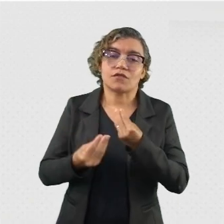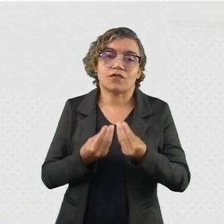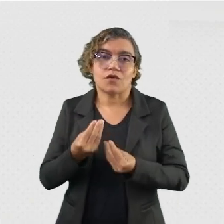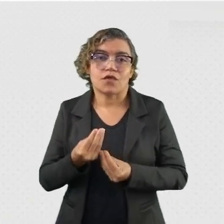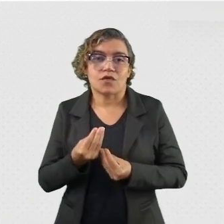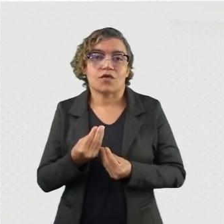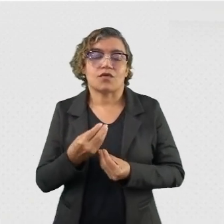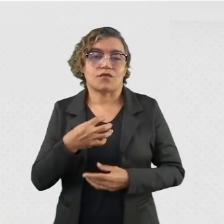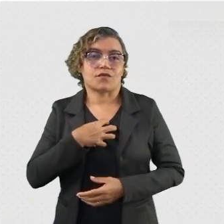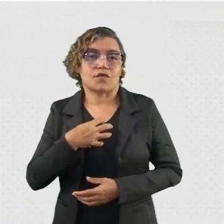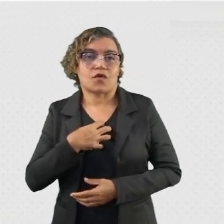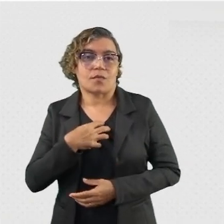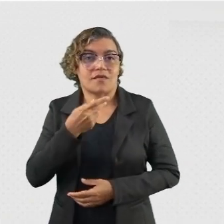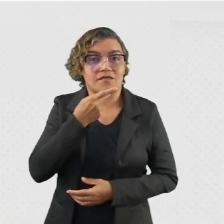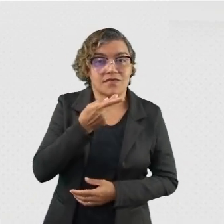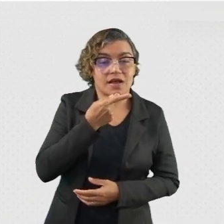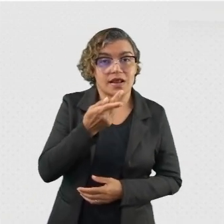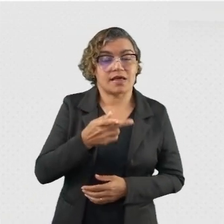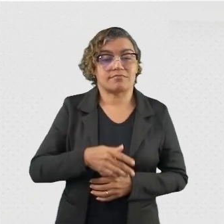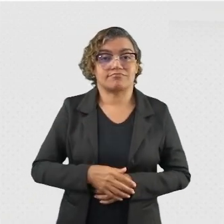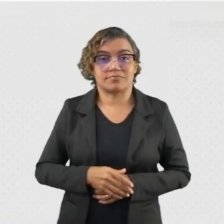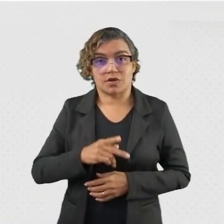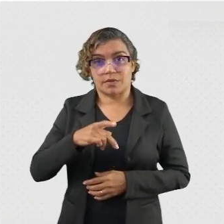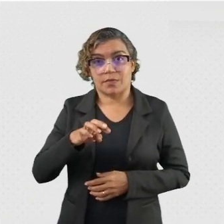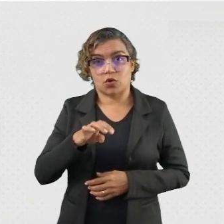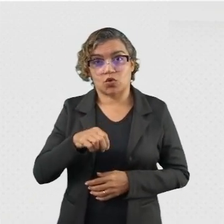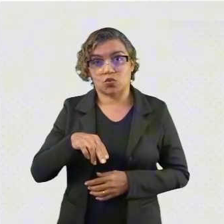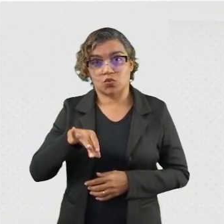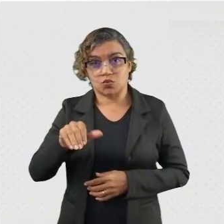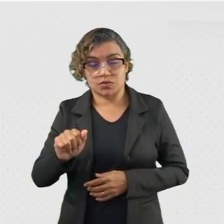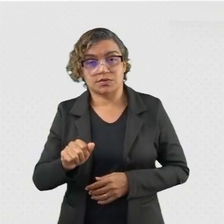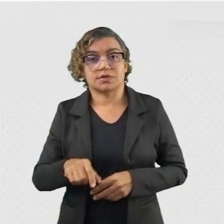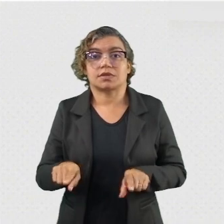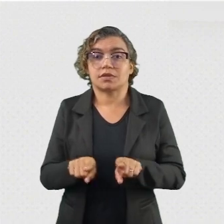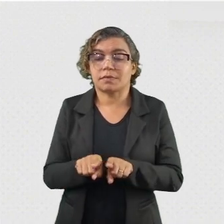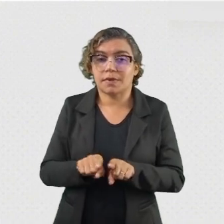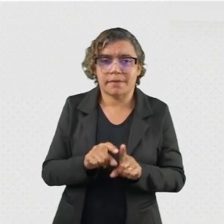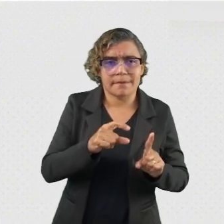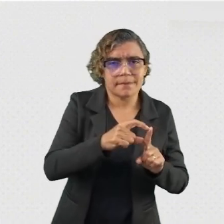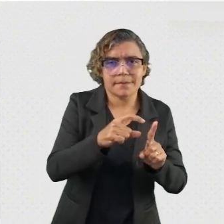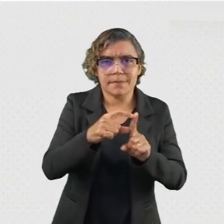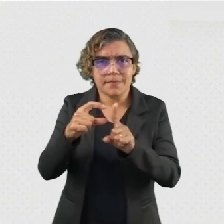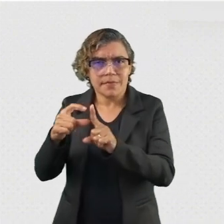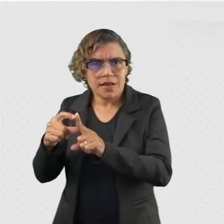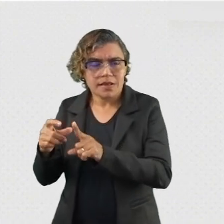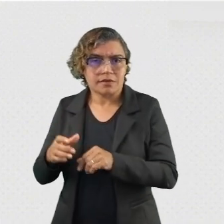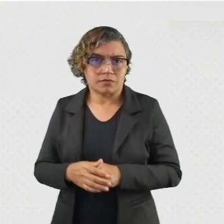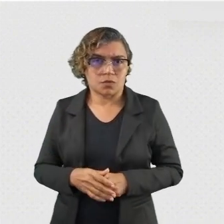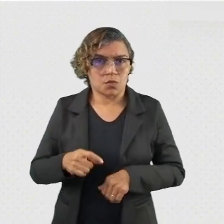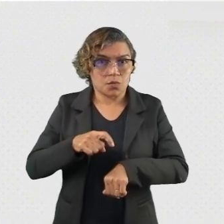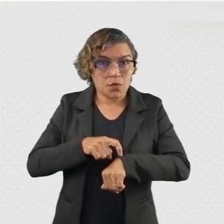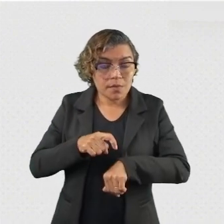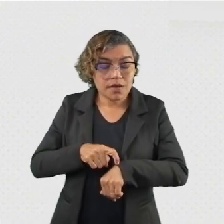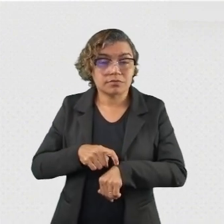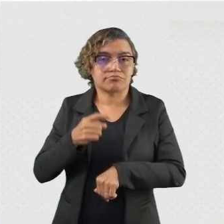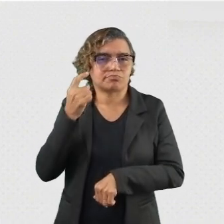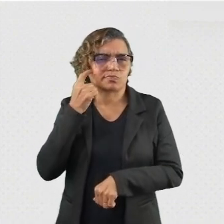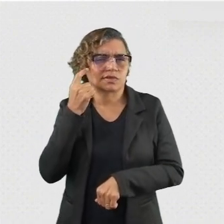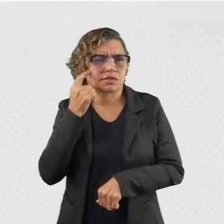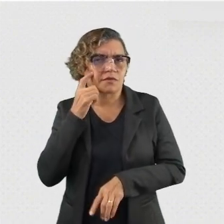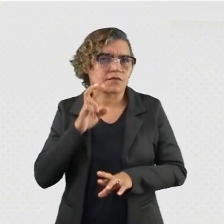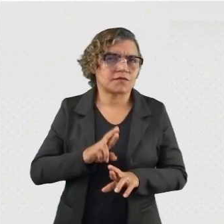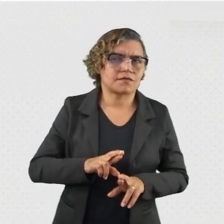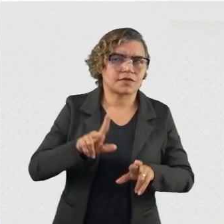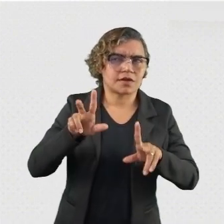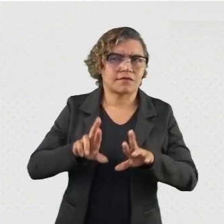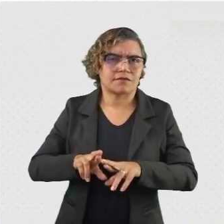em diferenças de pronúncia, em diferenças de palavras. Então, quando nós pensamos em diferenças ou